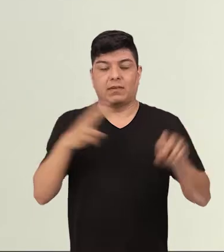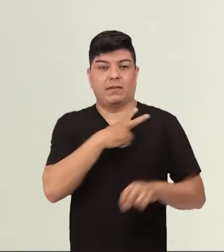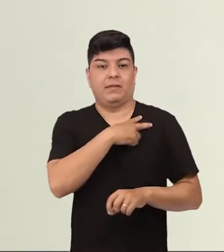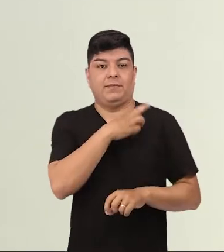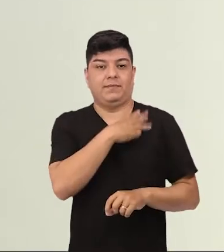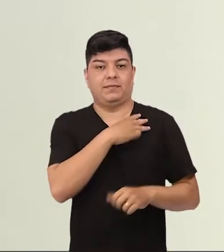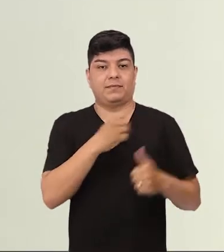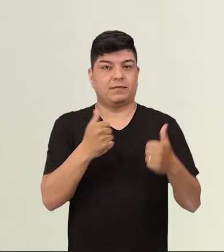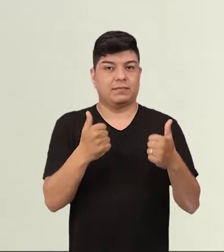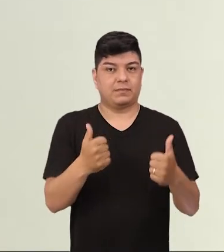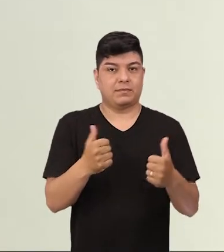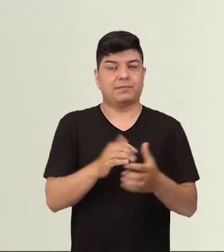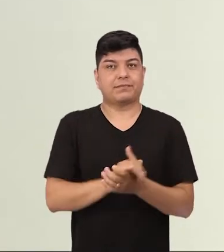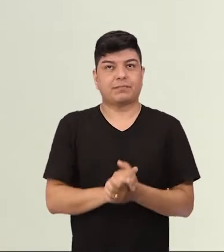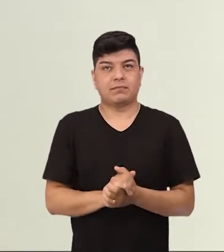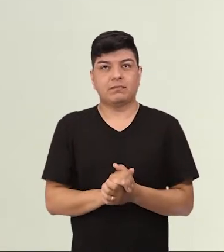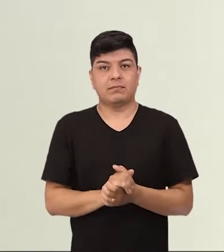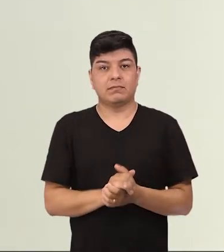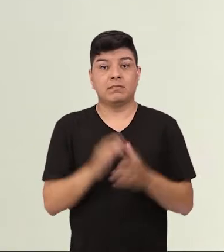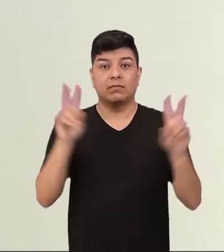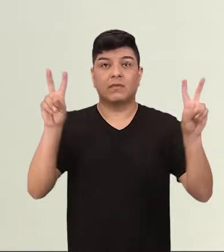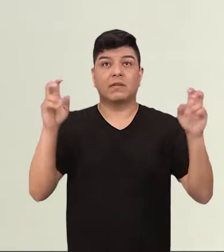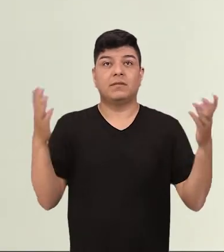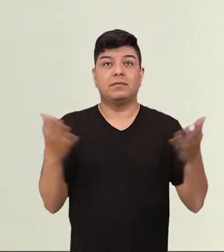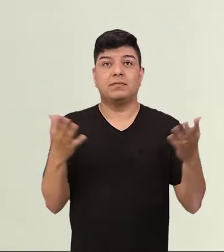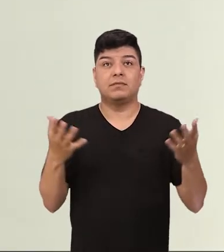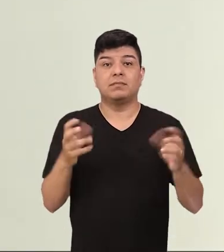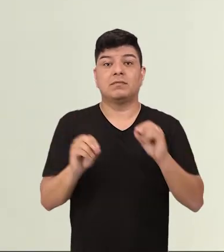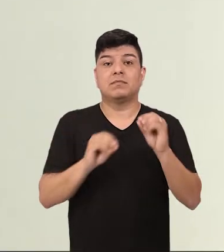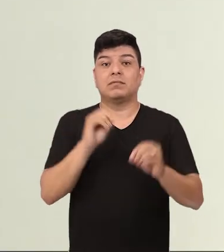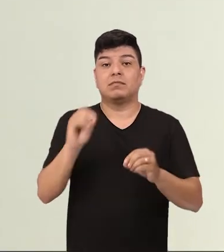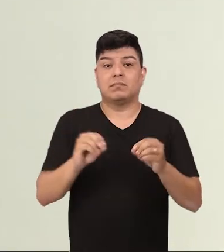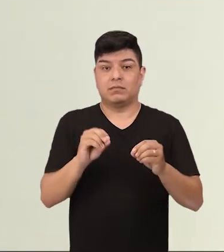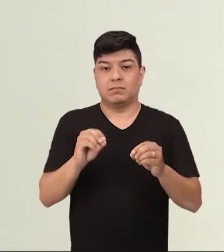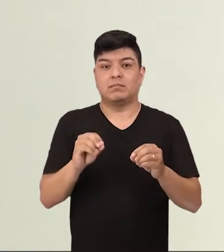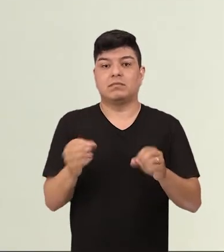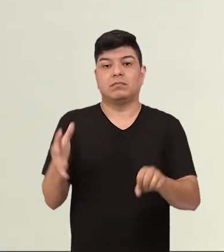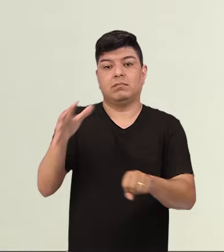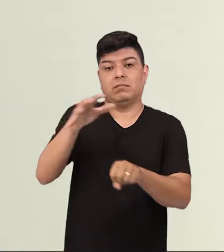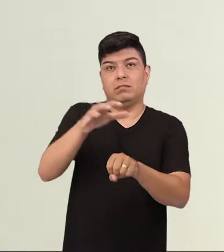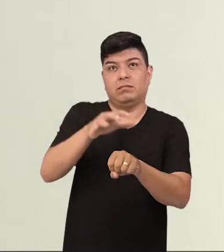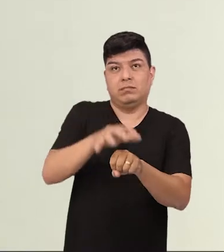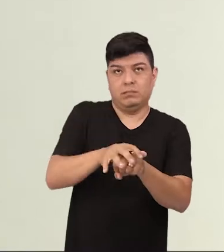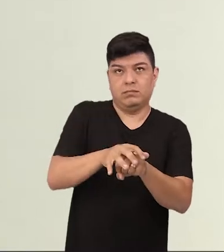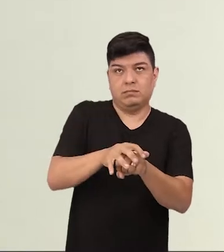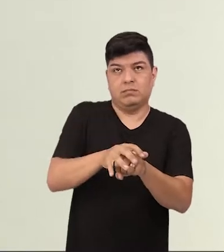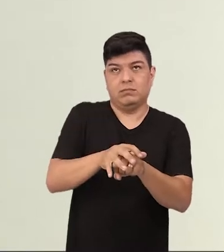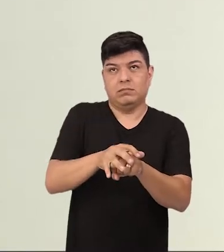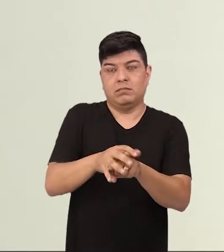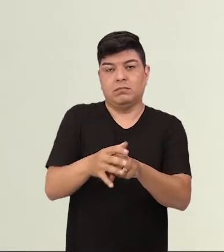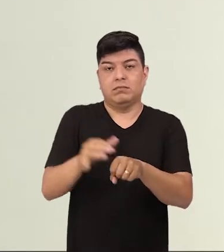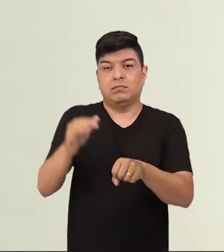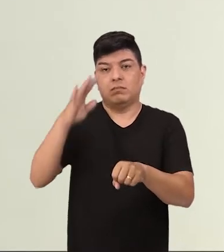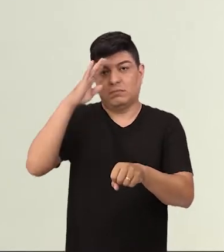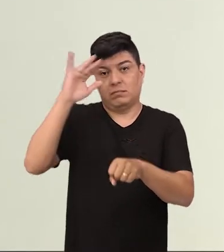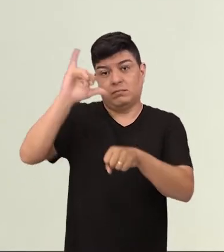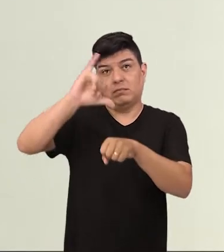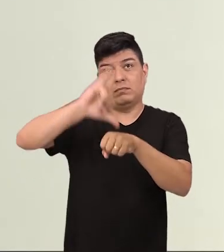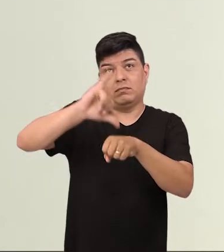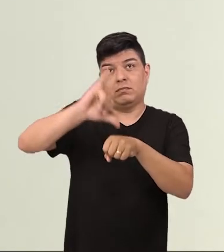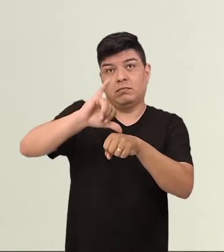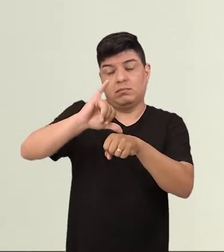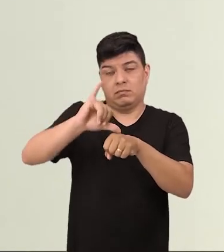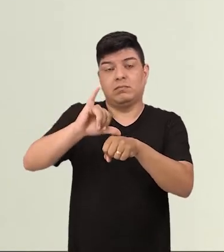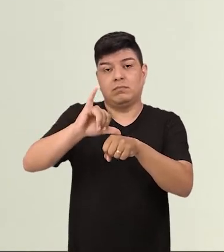médio. Pessoal, nosso assunto de hoje é o colonialismo, né? A dominação das metrópoles, então, sobre as colônias. Na